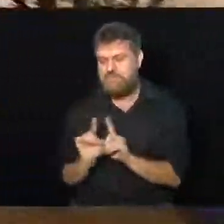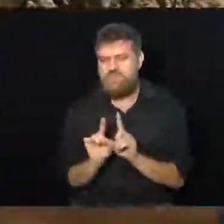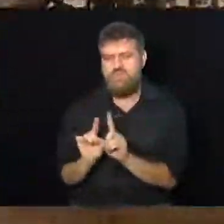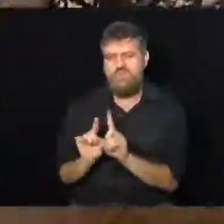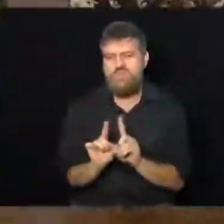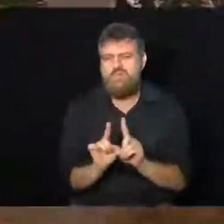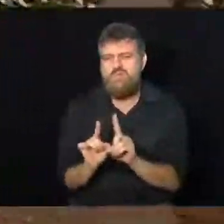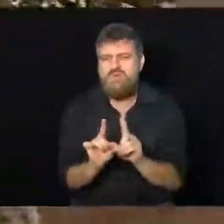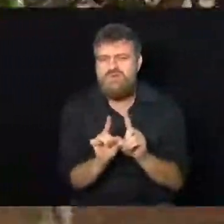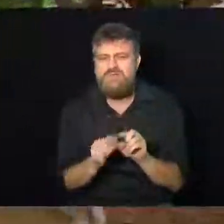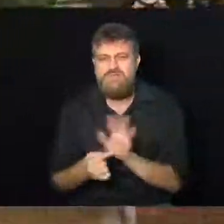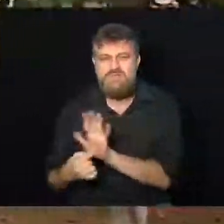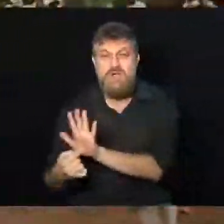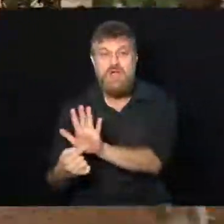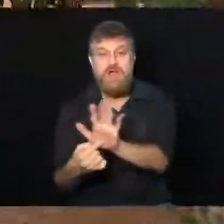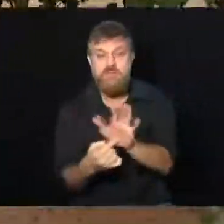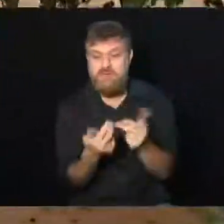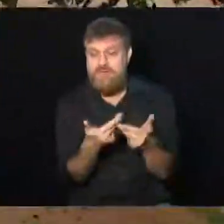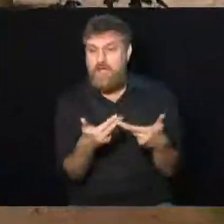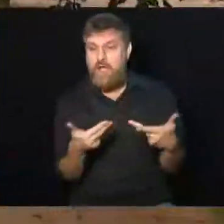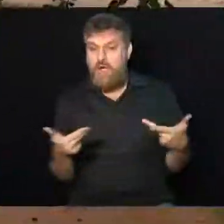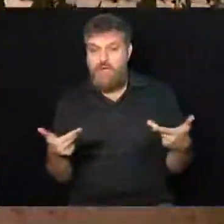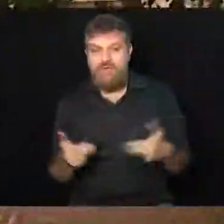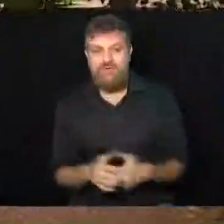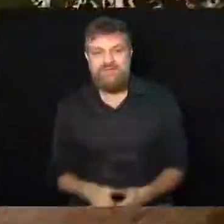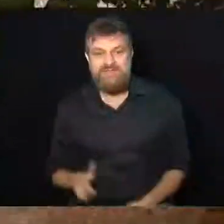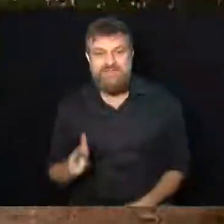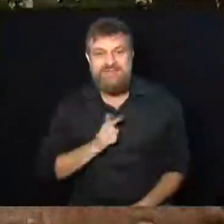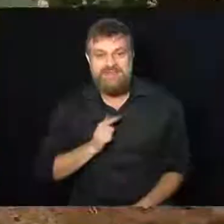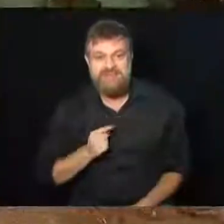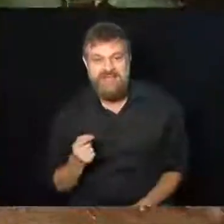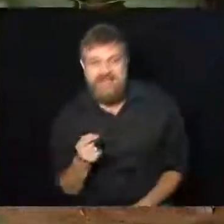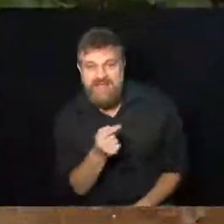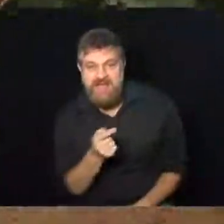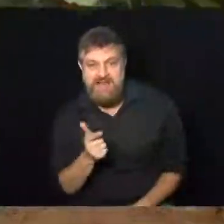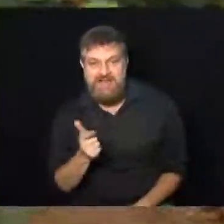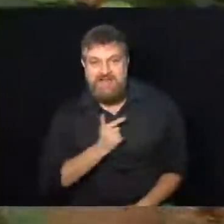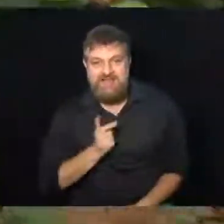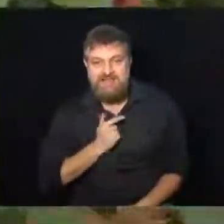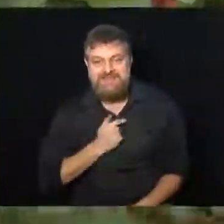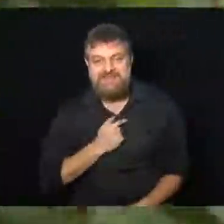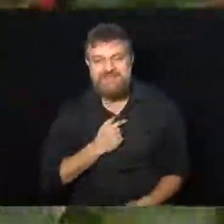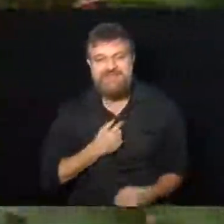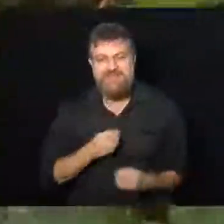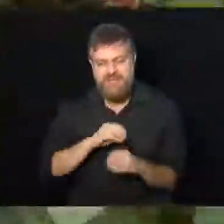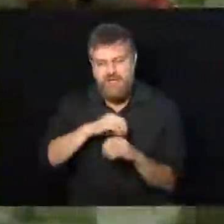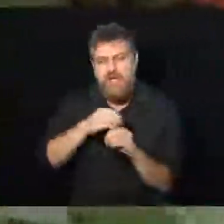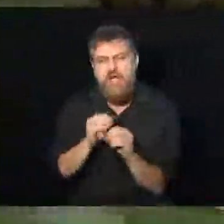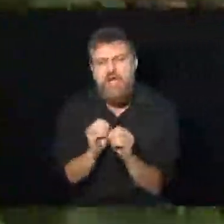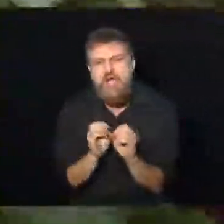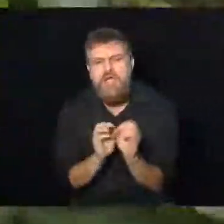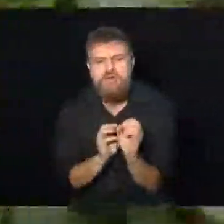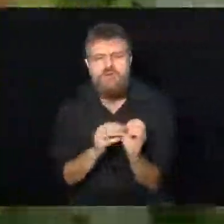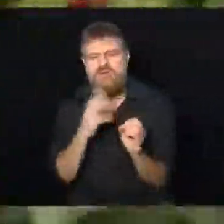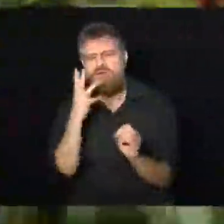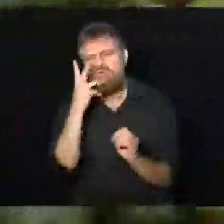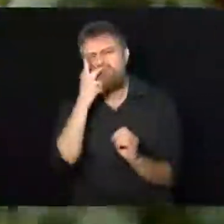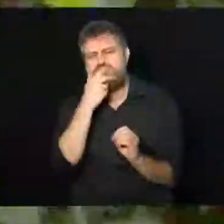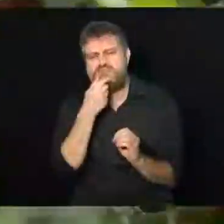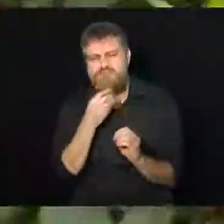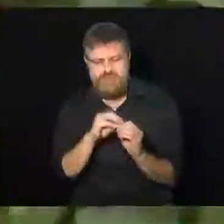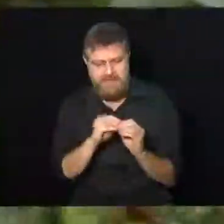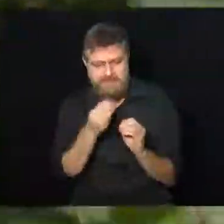por exemplo, as coisas que tem aqui no pomar. Olha só o pé de amora carregado, tá